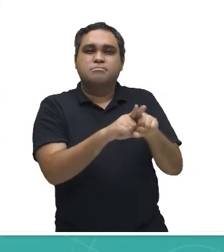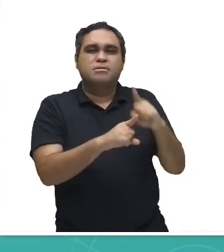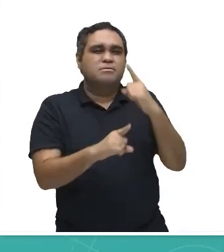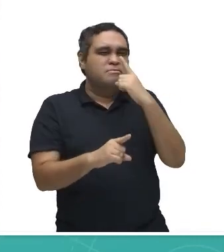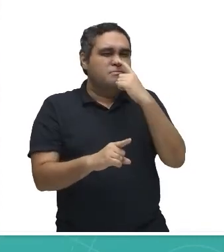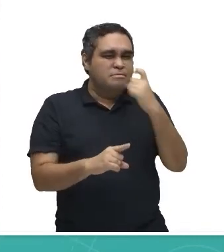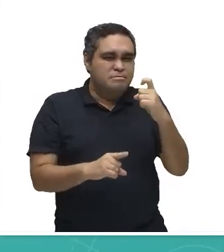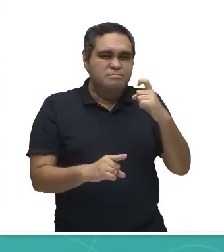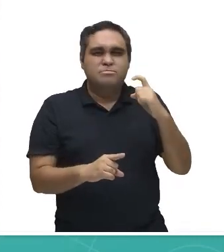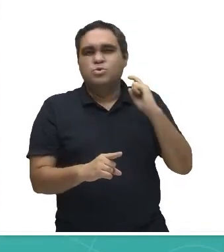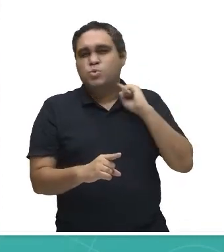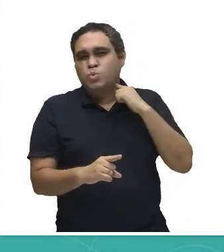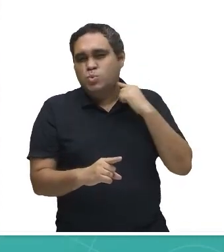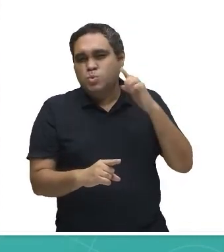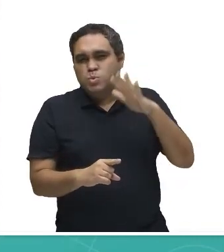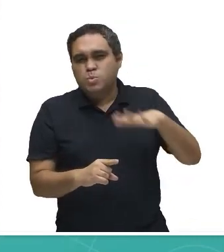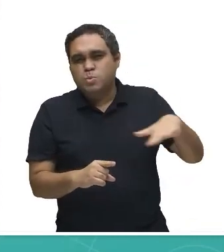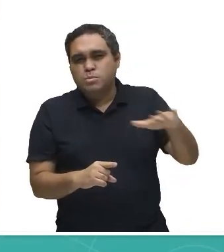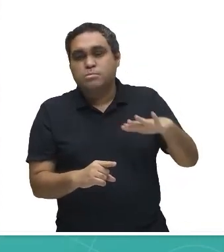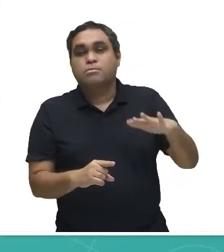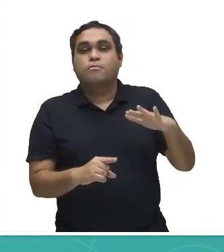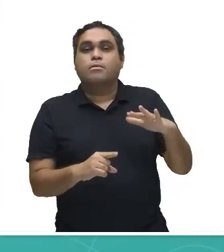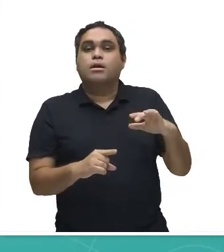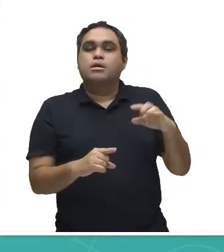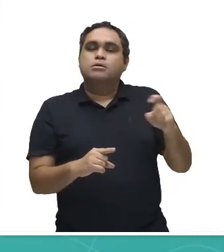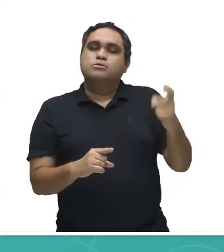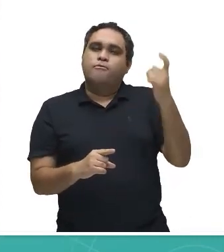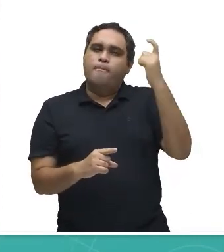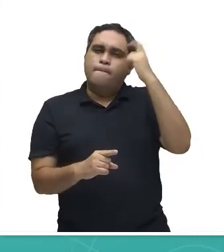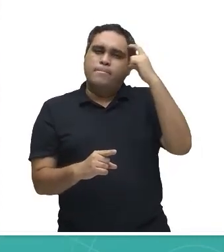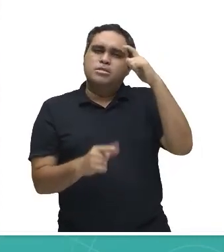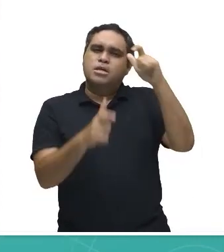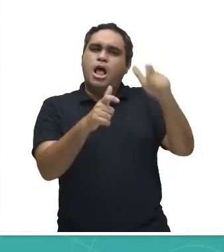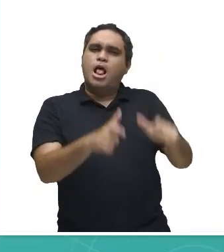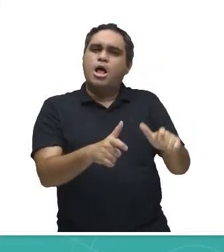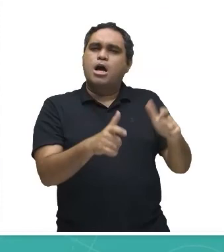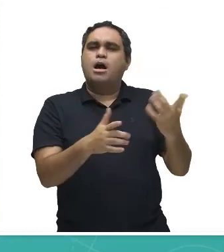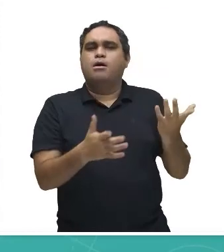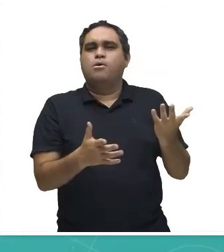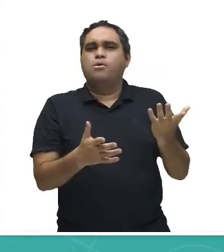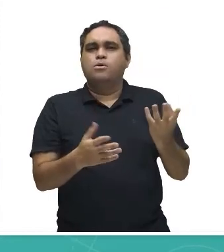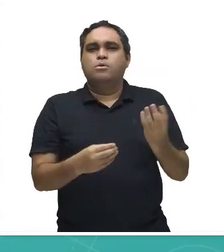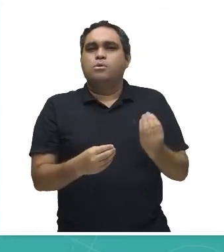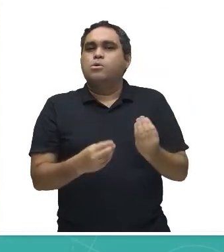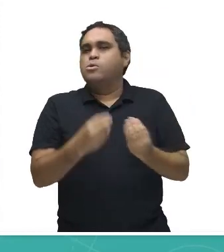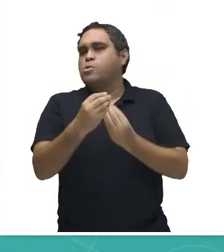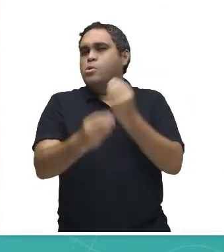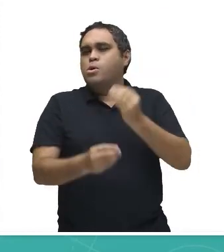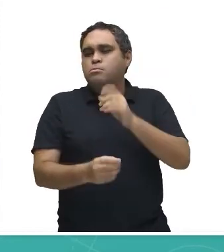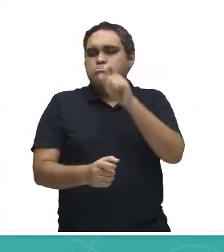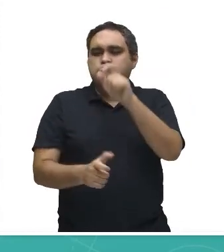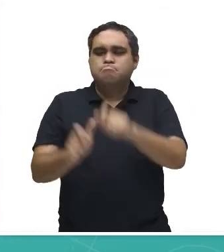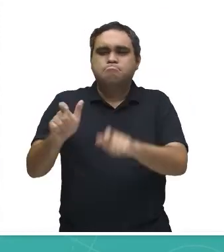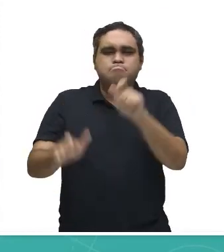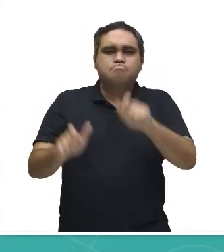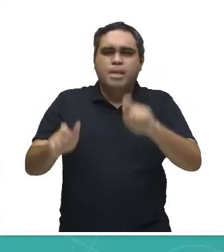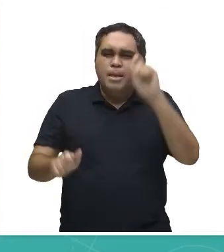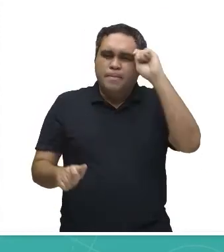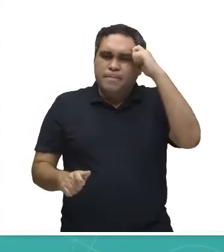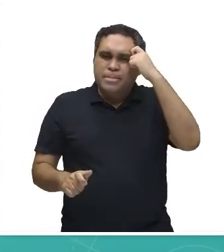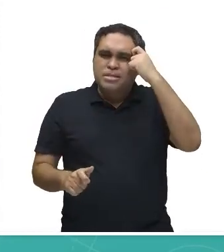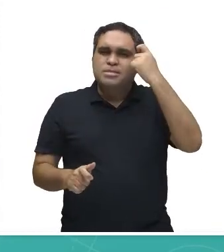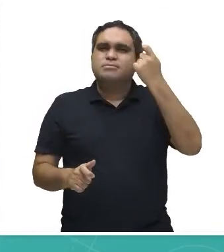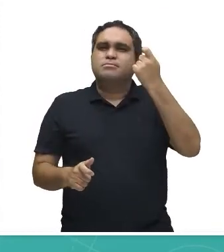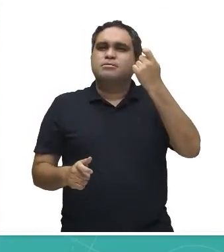senzala, ela é um local que nos faz pensar na condição que aquela pessoa, que aquele ser humano era tratado,